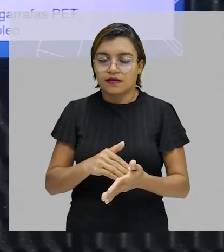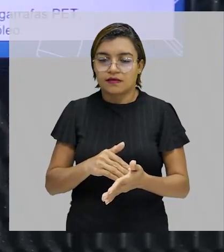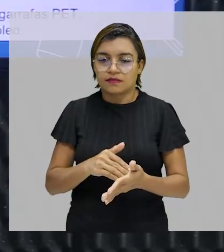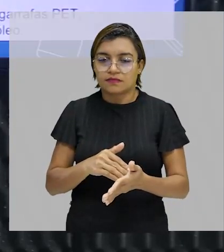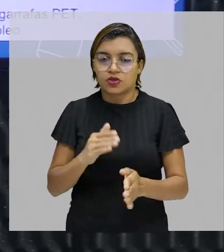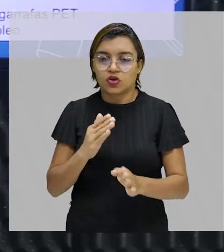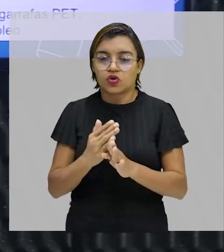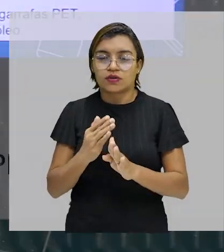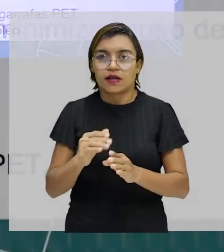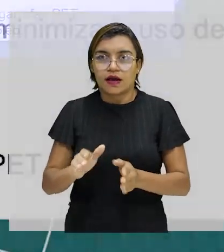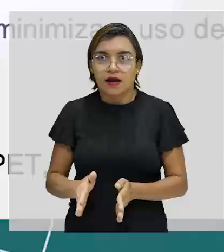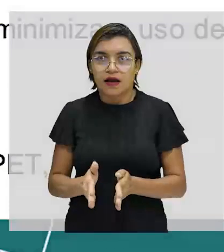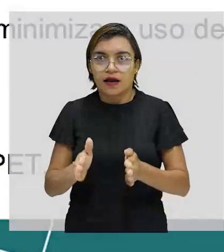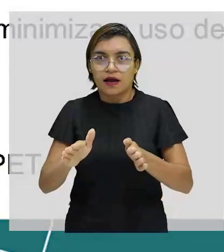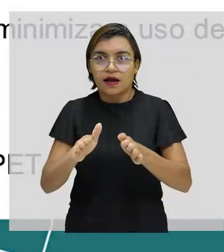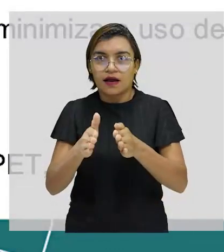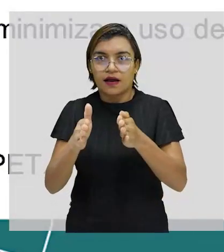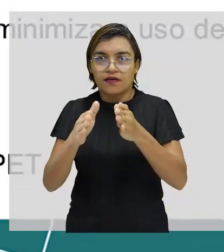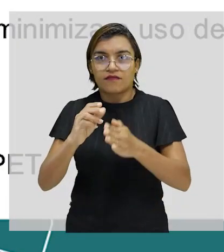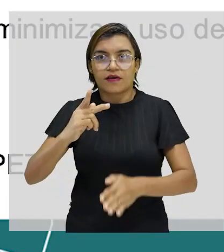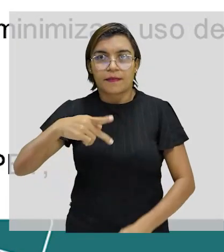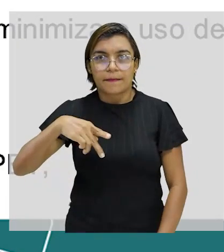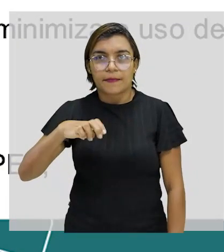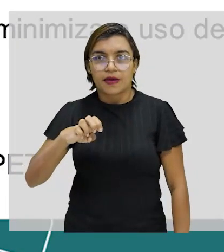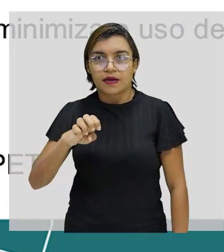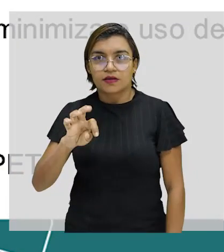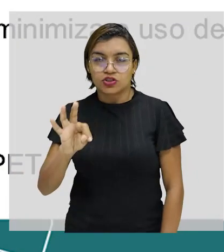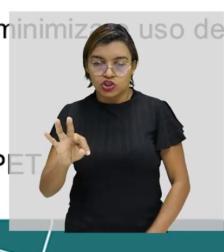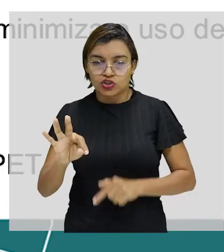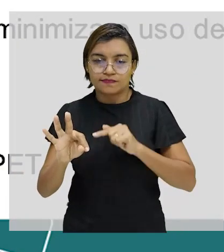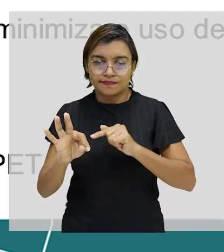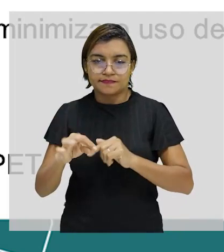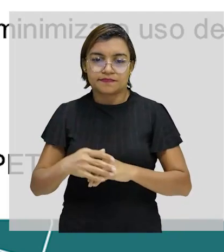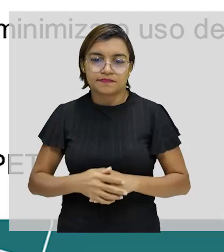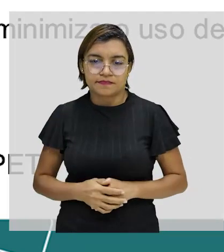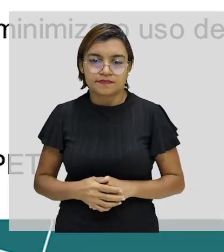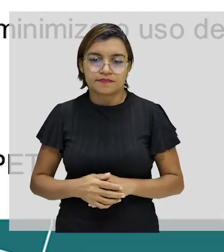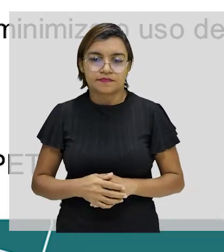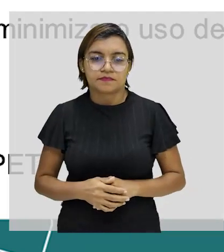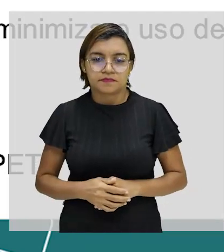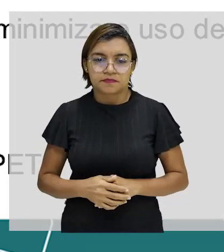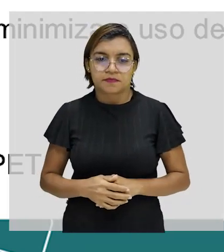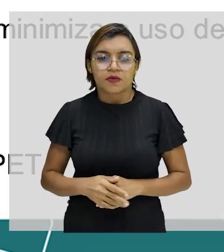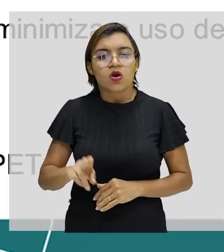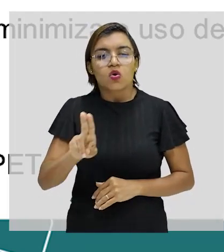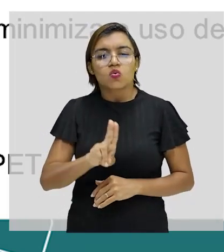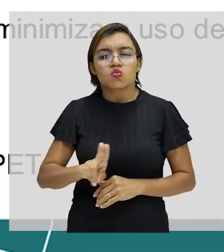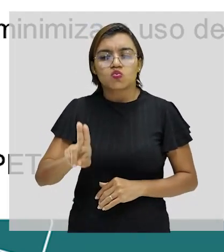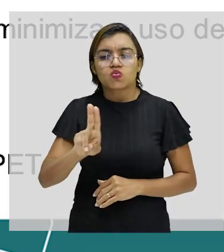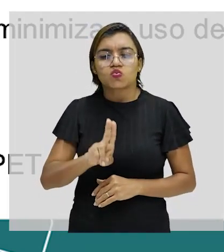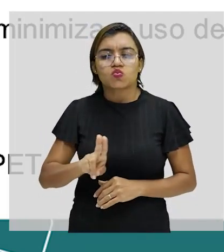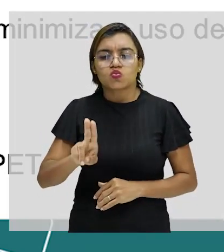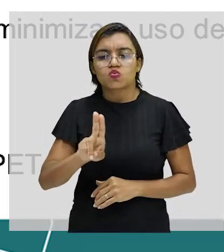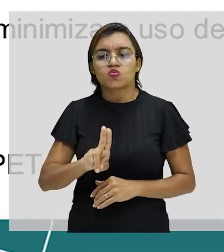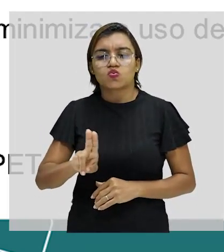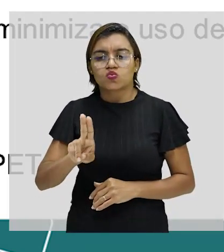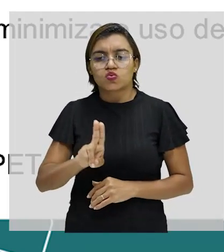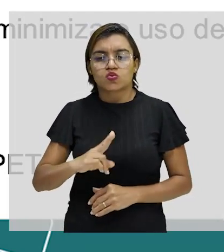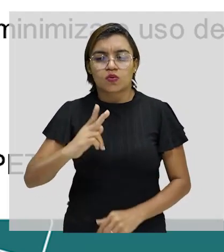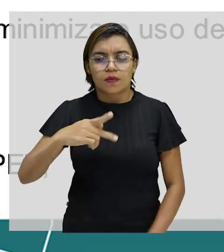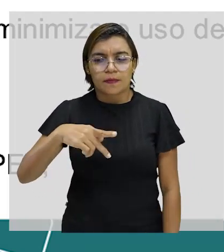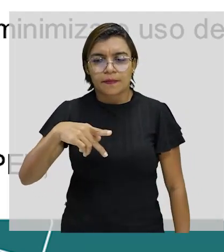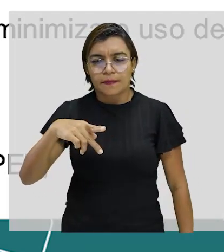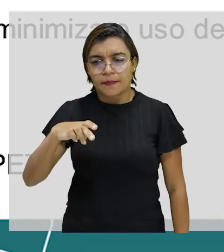PET. Considerando o esquema de produção e o uso de garrafas PET, identifique as